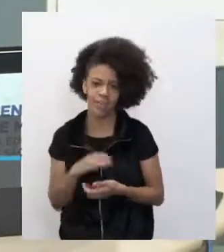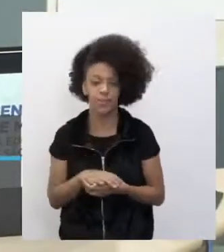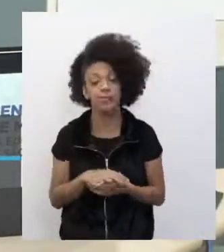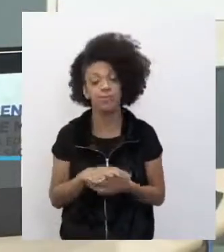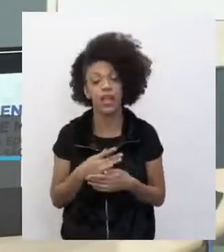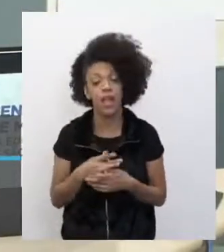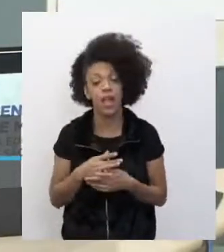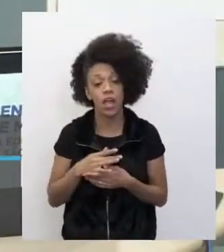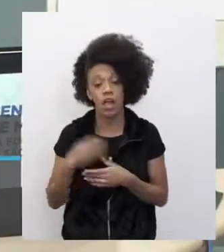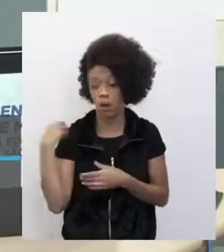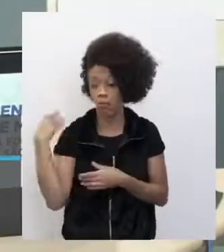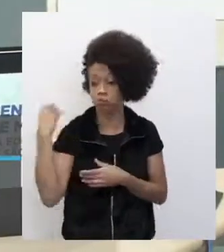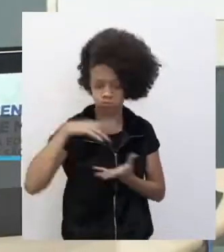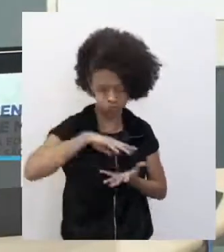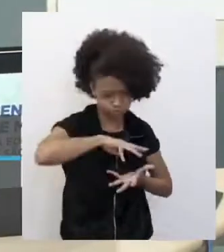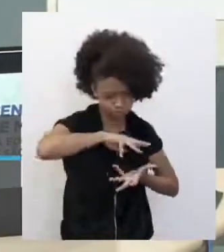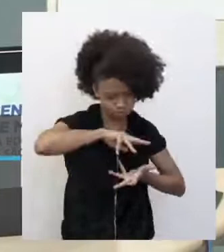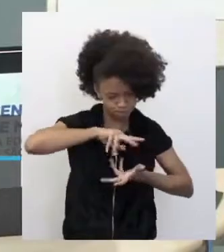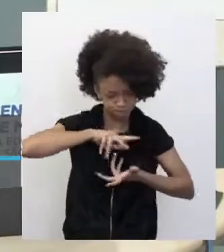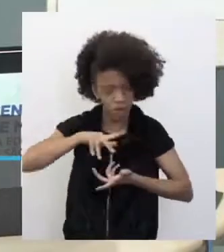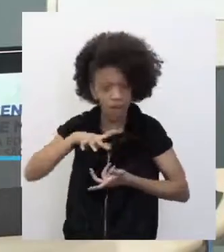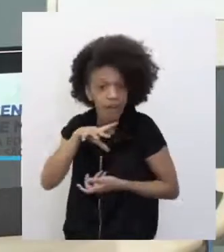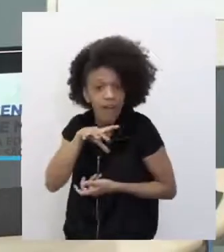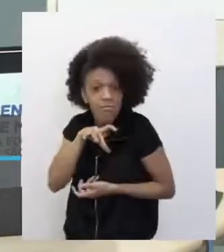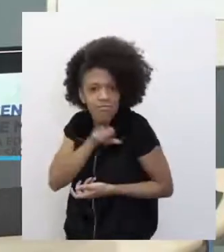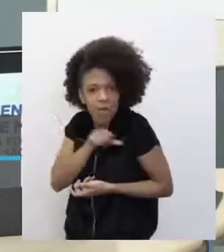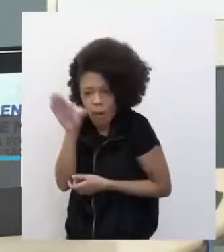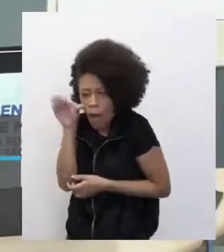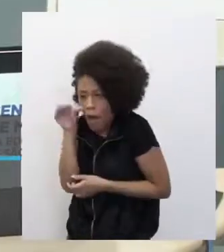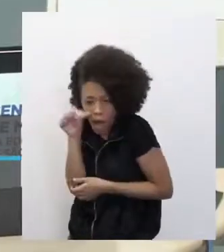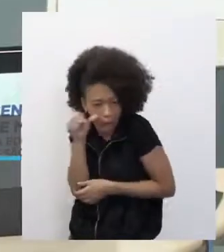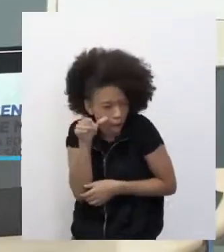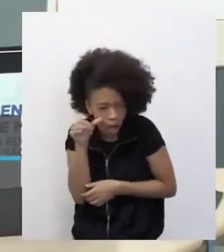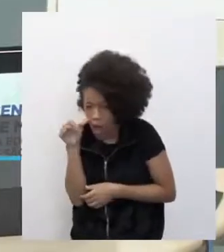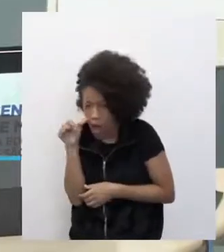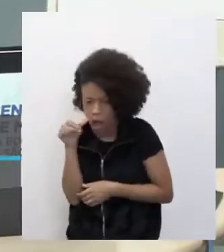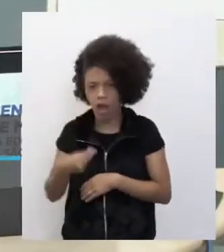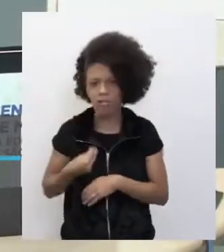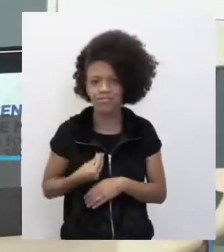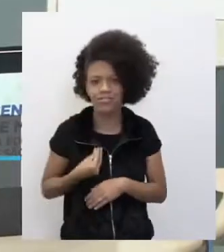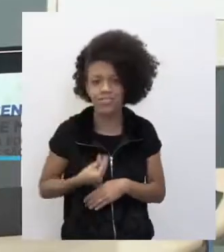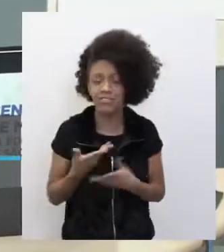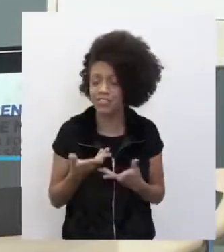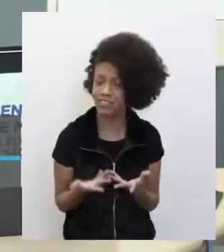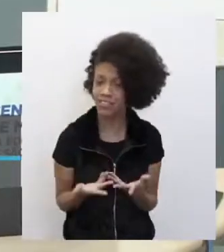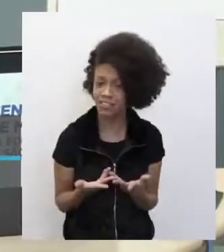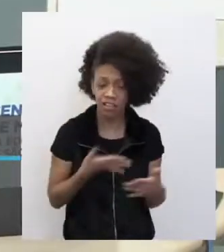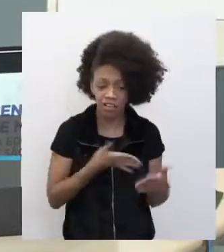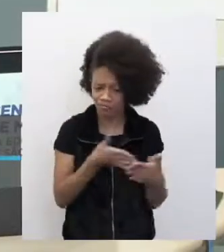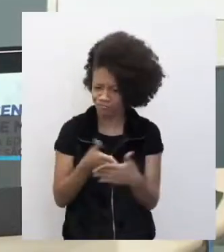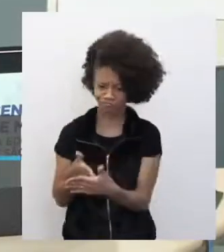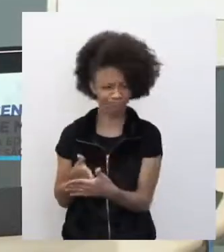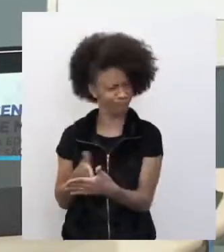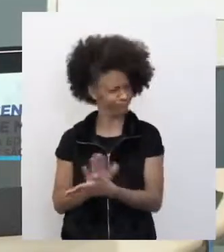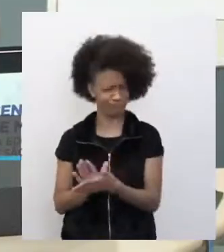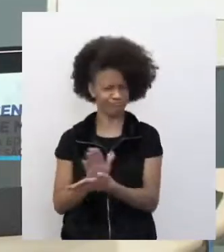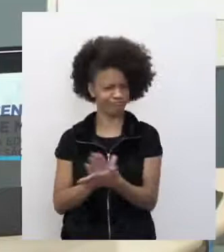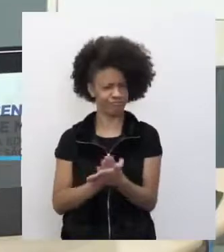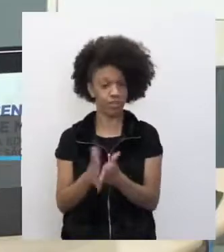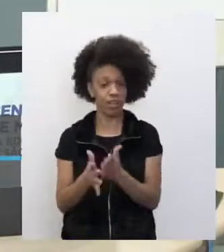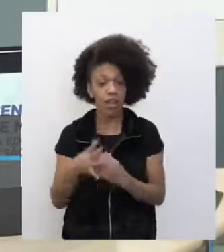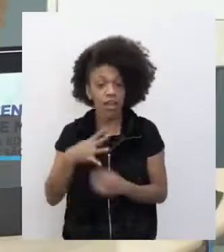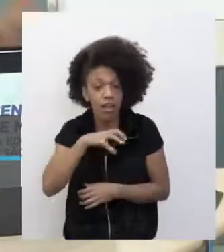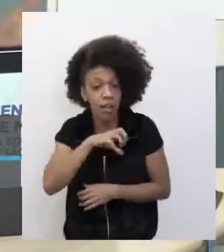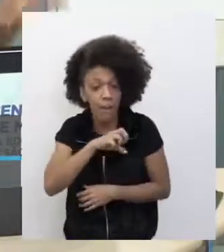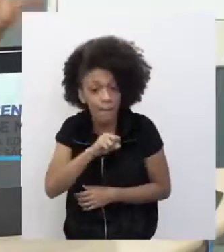Ela desbrava, ele ama conhecer gente, ele ama curiar a vida das pessoas. E isso não limita, a condição dele não limita. Ele ama conhecer, eu